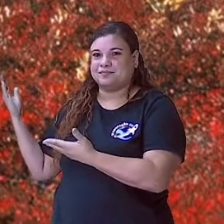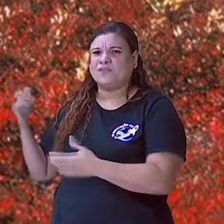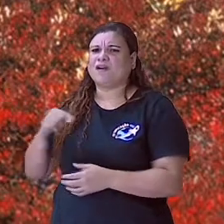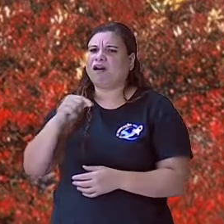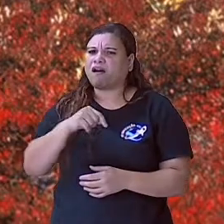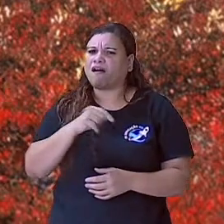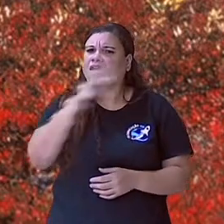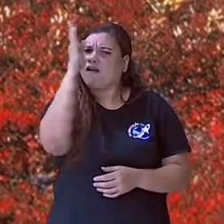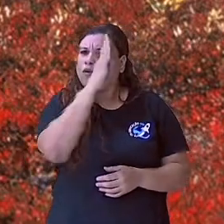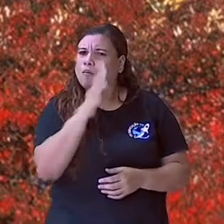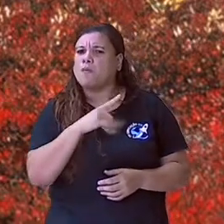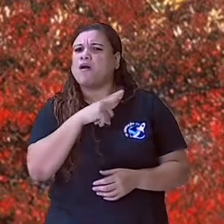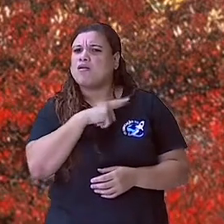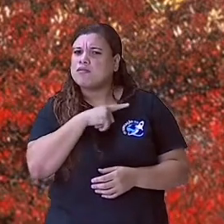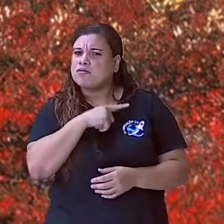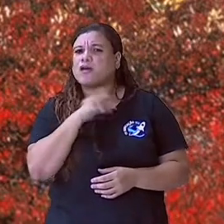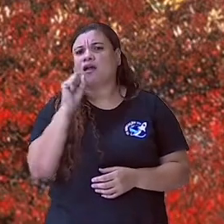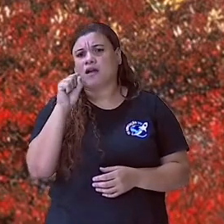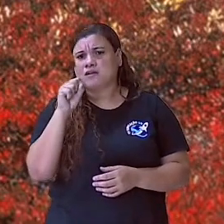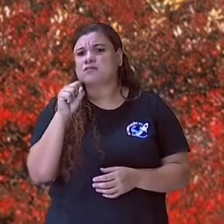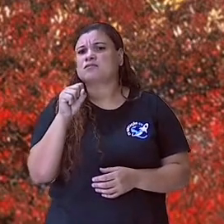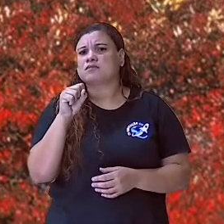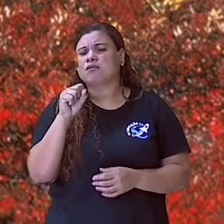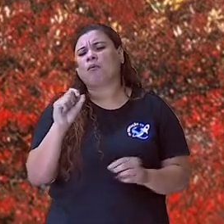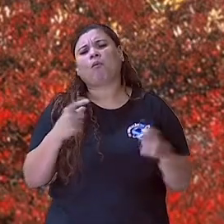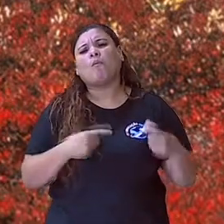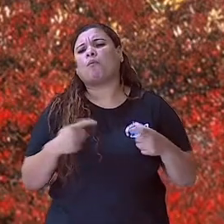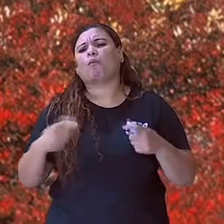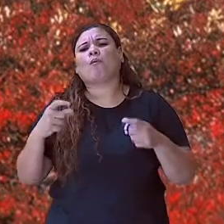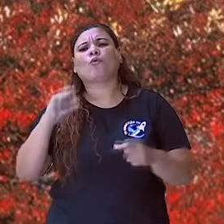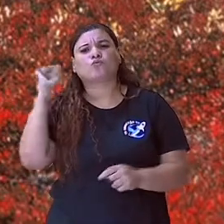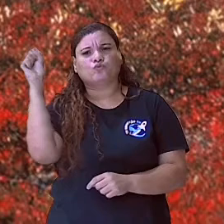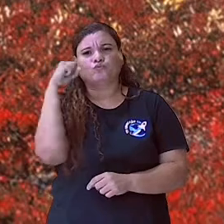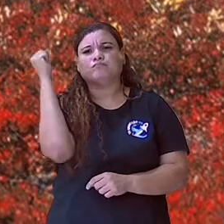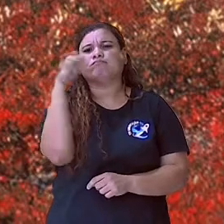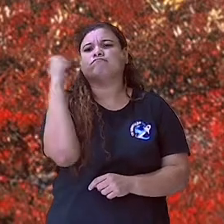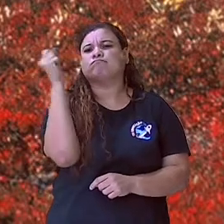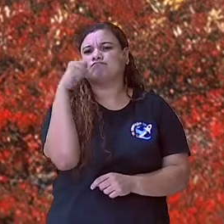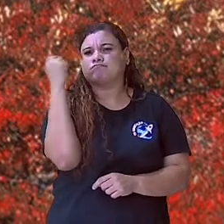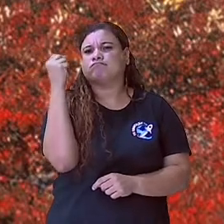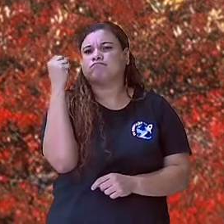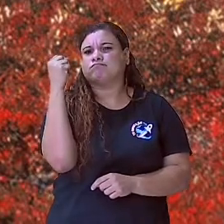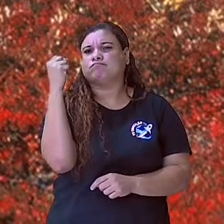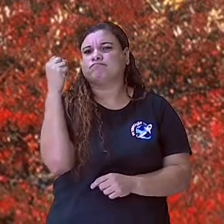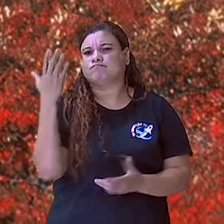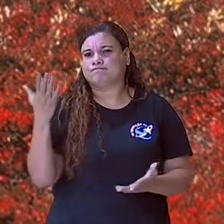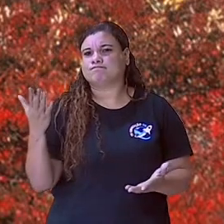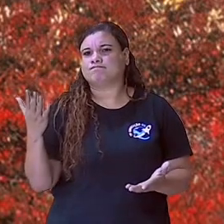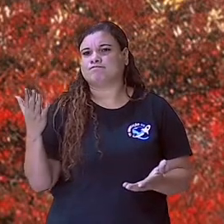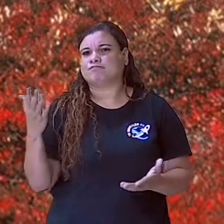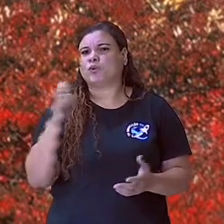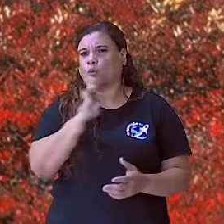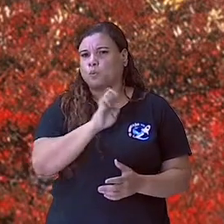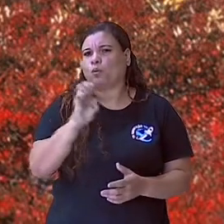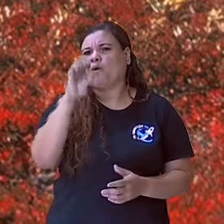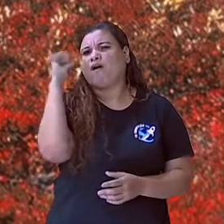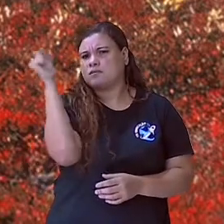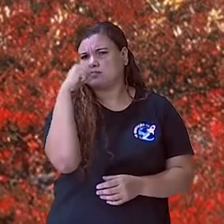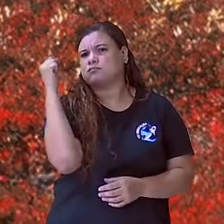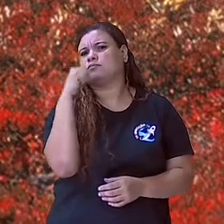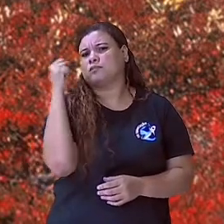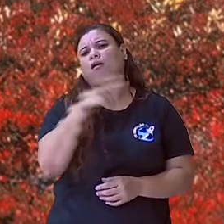Rio Grande do Sul, que também está na zona temperada, só que na zona